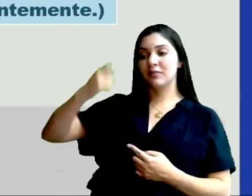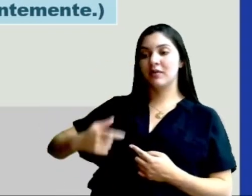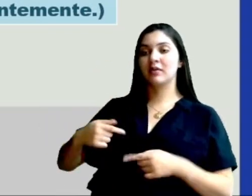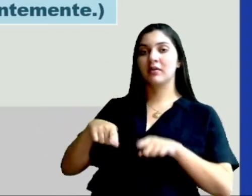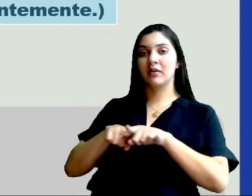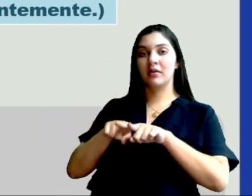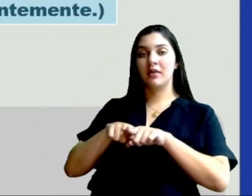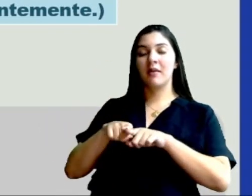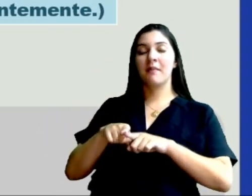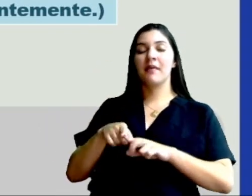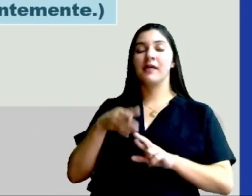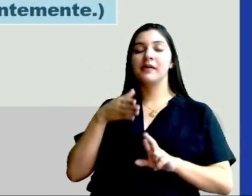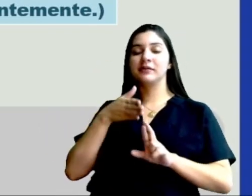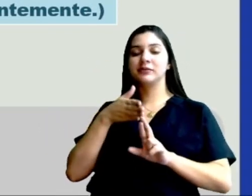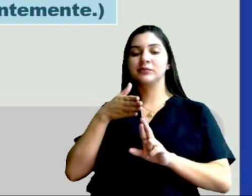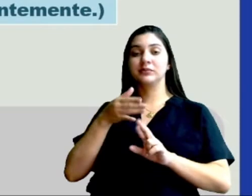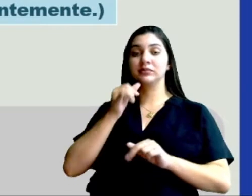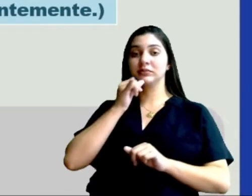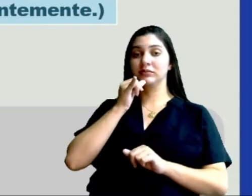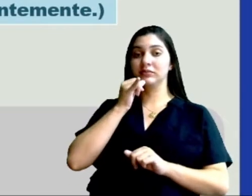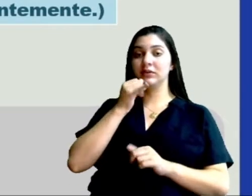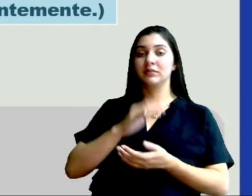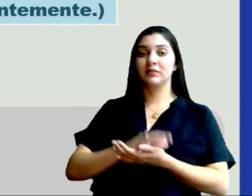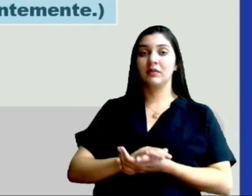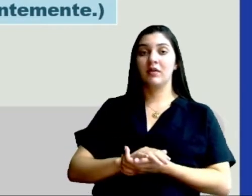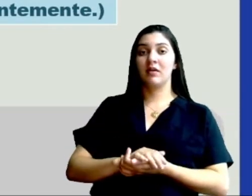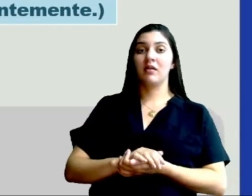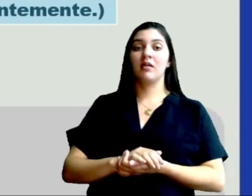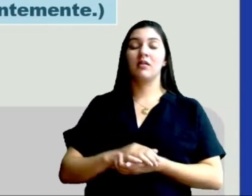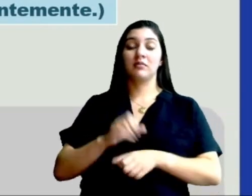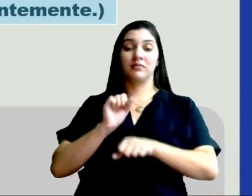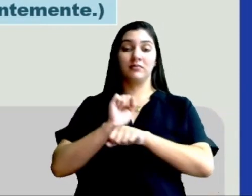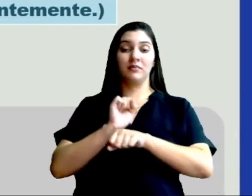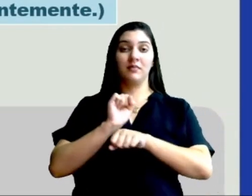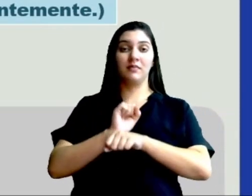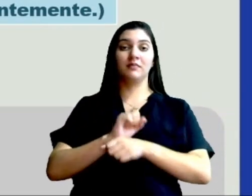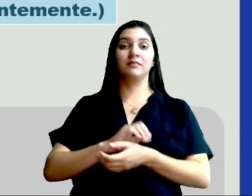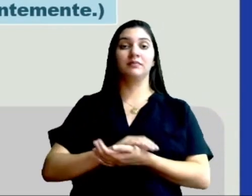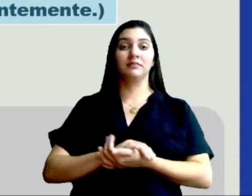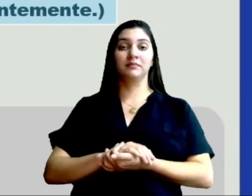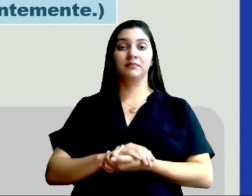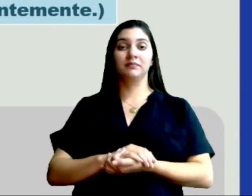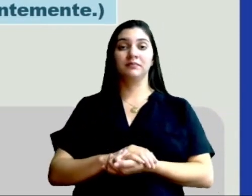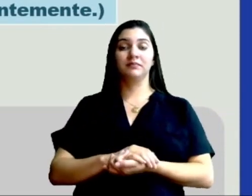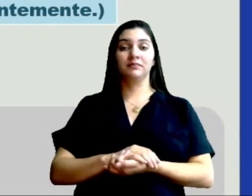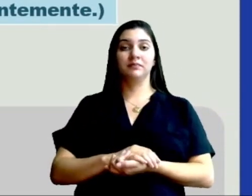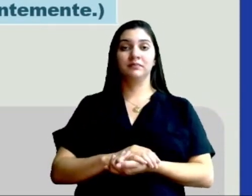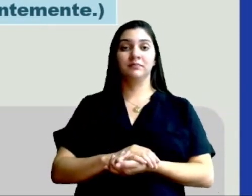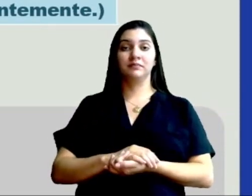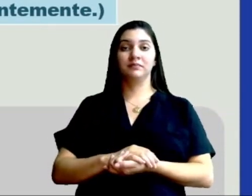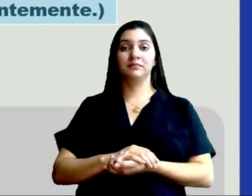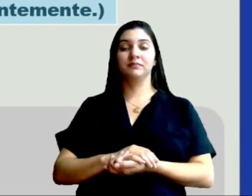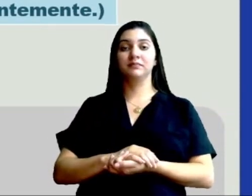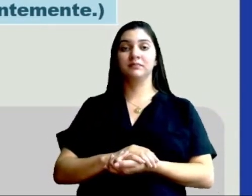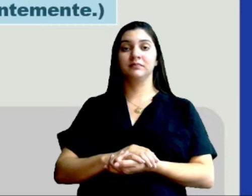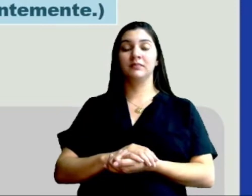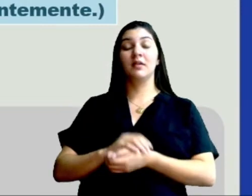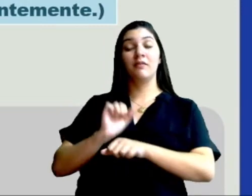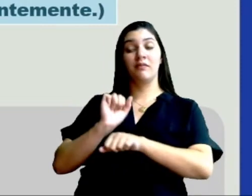e recomendações. Exemplo, esperava que me oferecera um ascenso em este